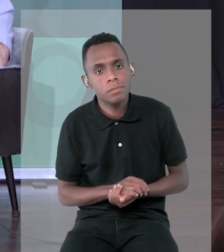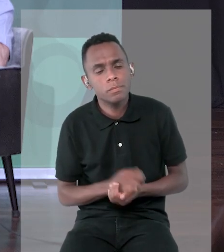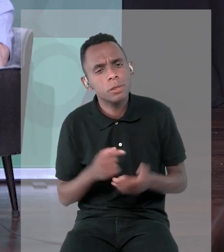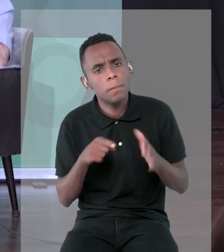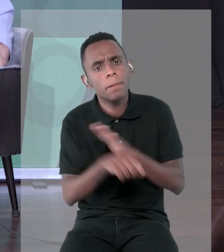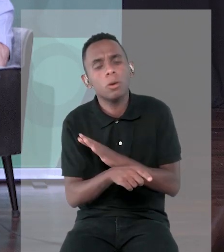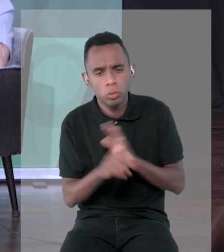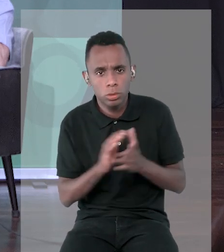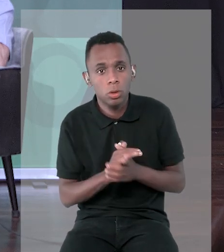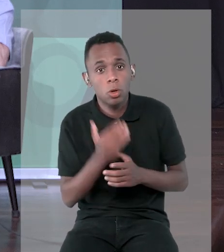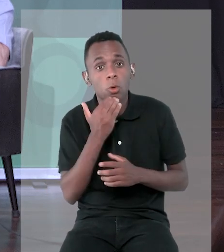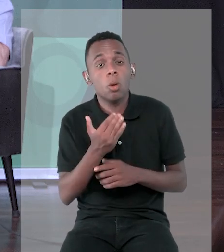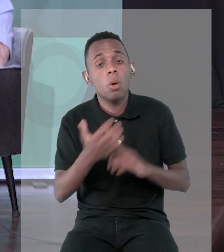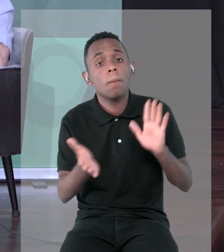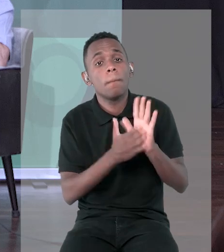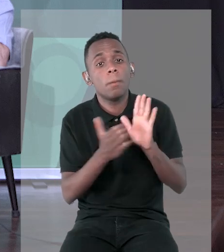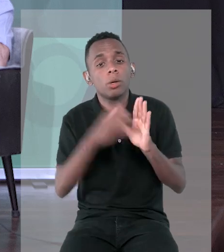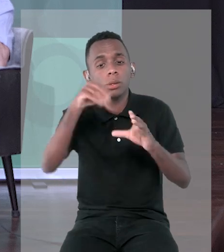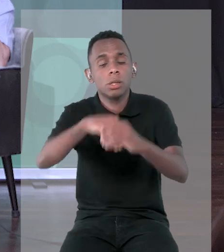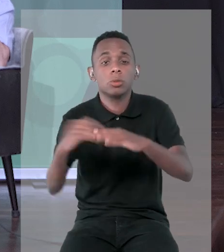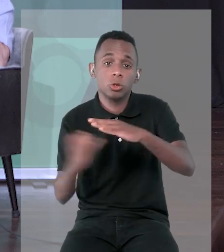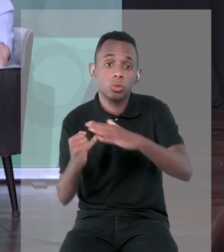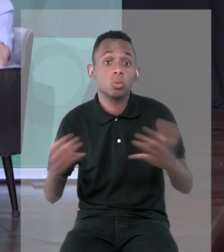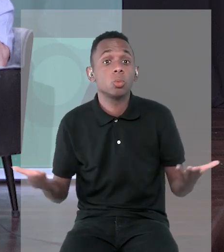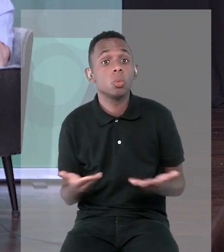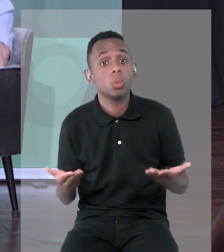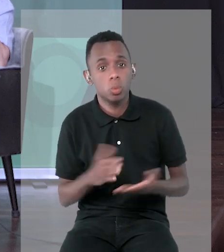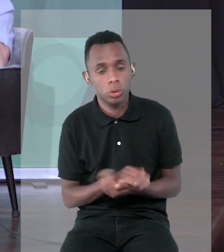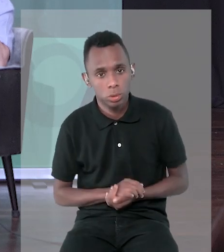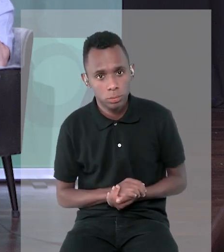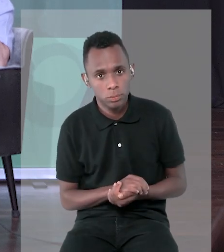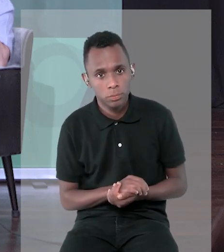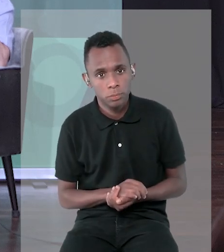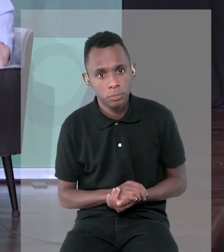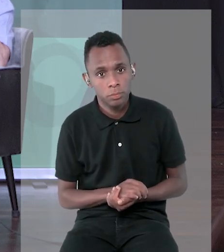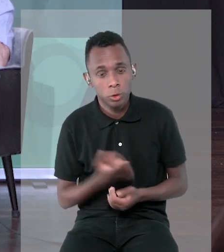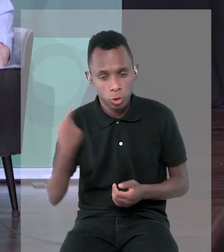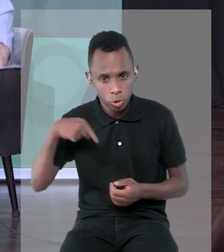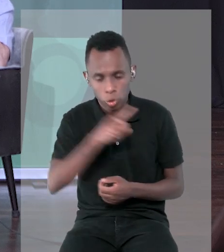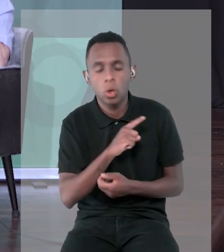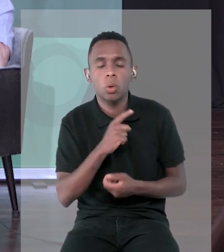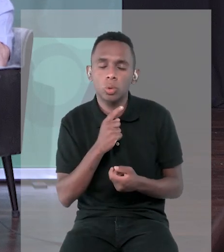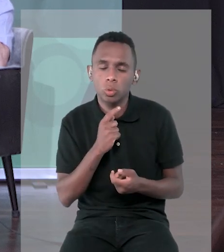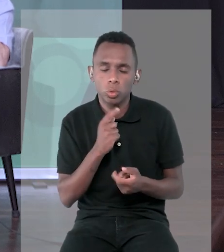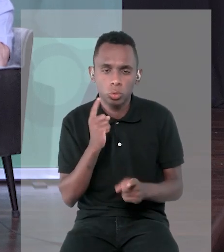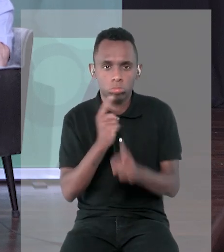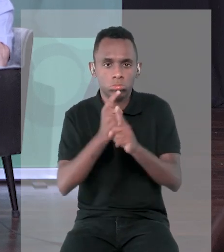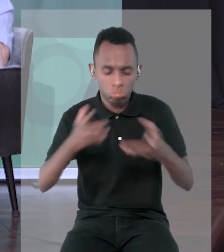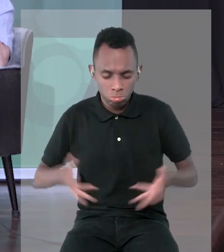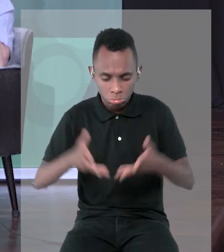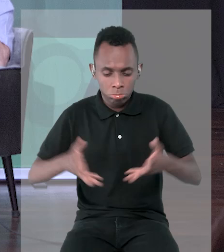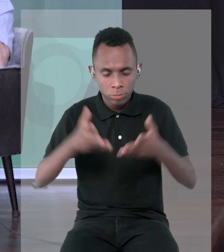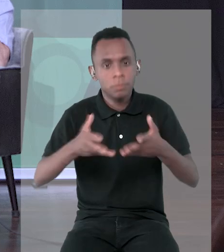pergunta objetiva, qual que é a sua proposta dentro do Instituto hoje? Então, a gente encontrou um motor para o Instituto e uma função de